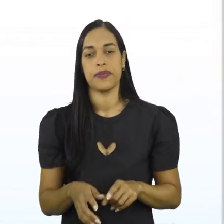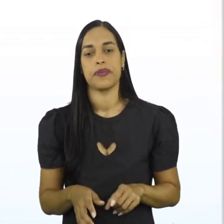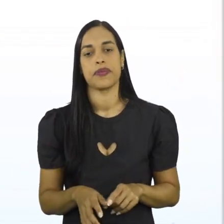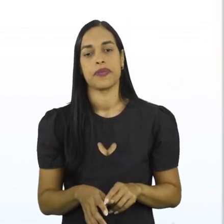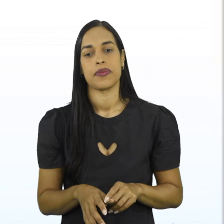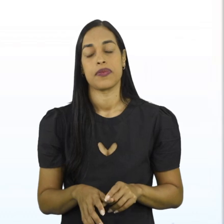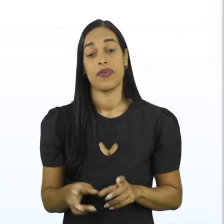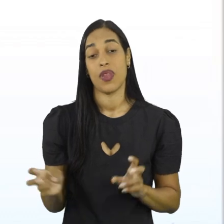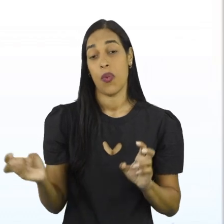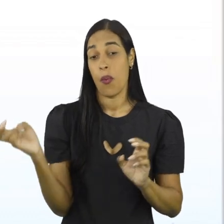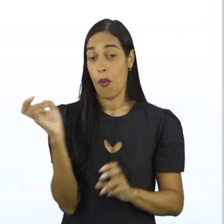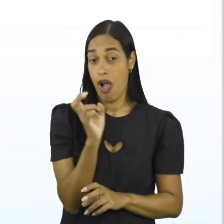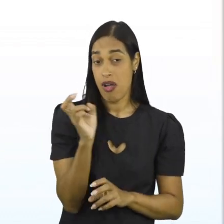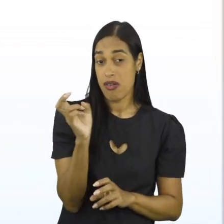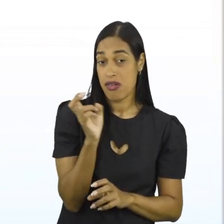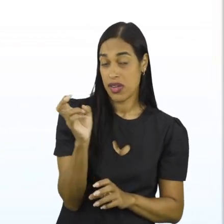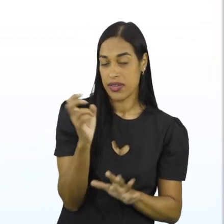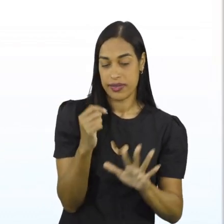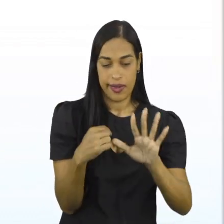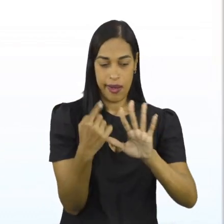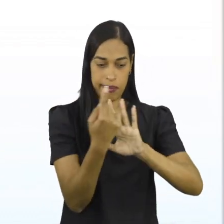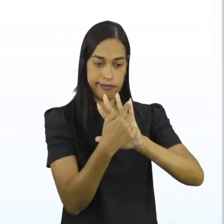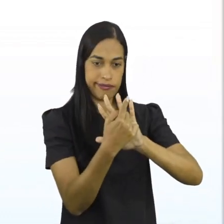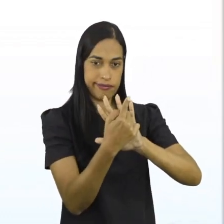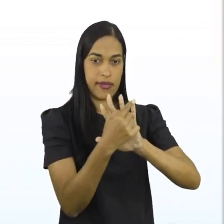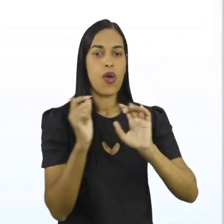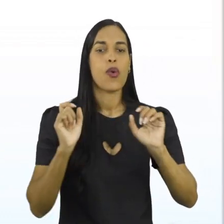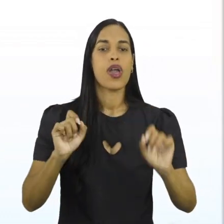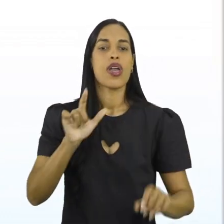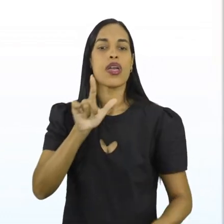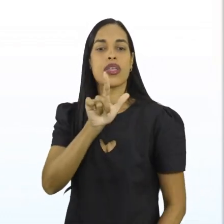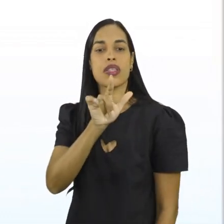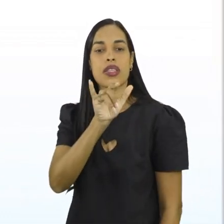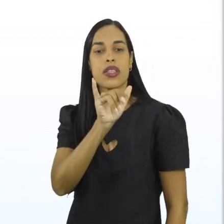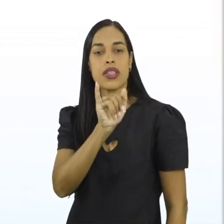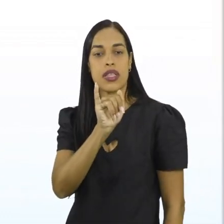Cuidado que eu vou ter uma quinta organela, que são os lisossomos.